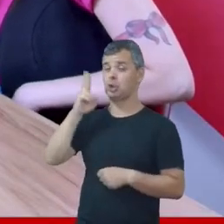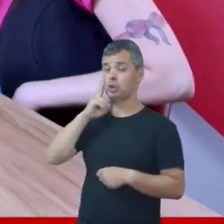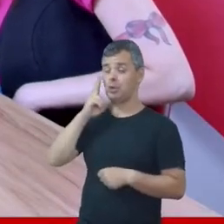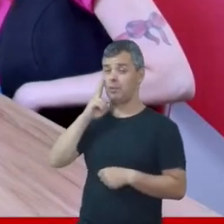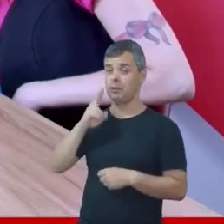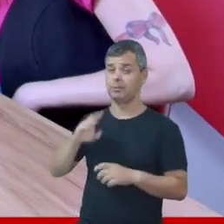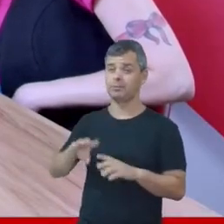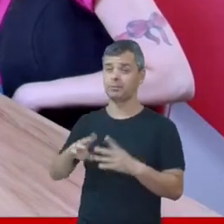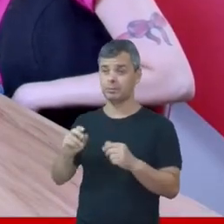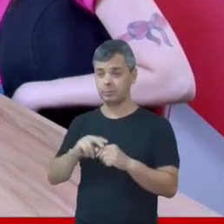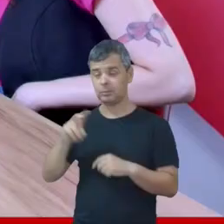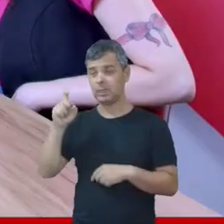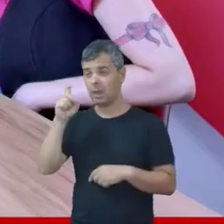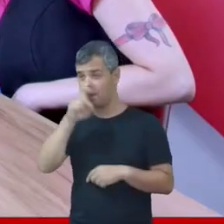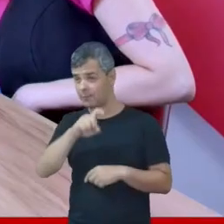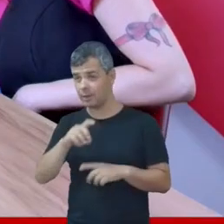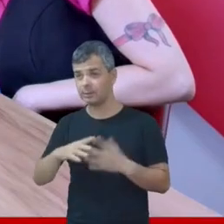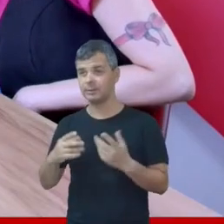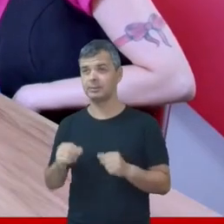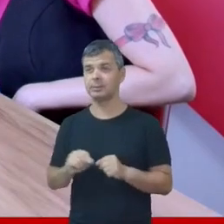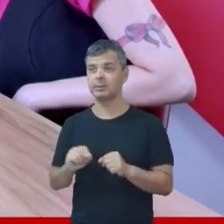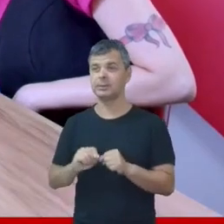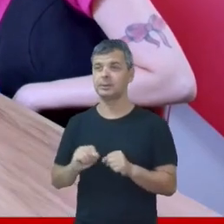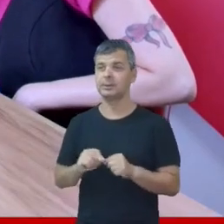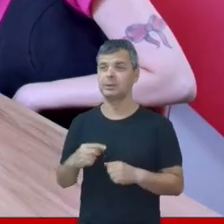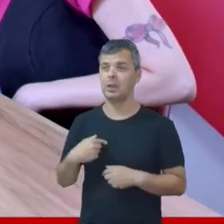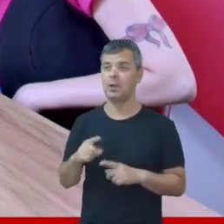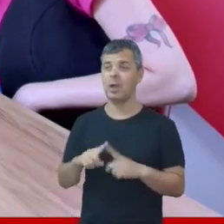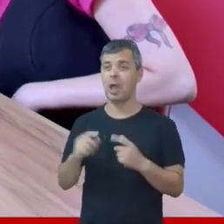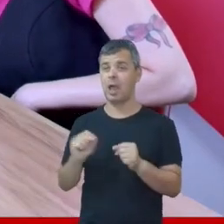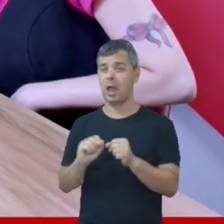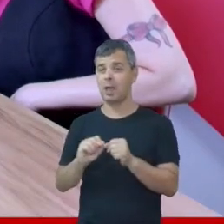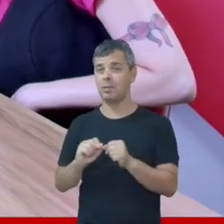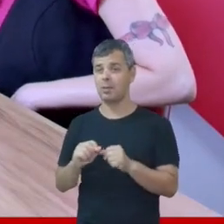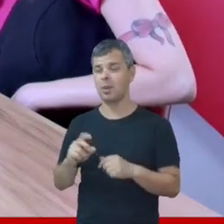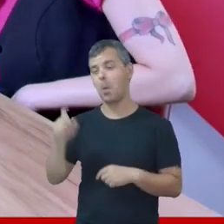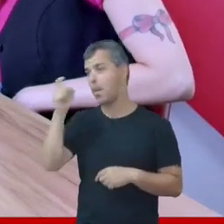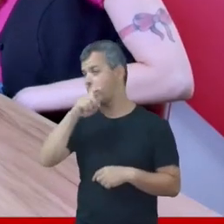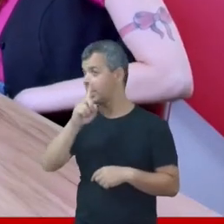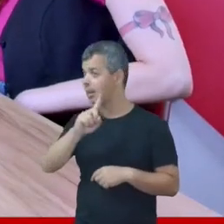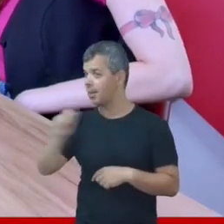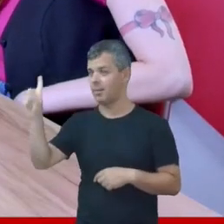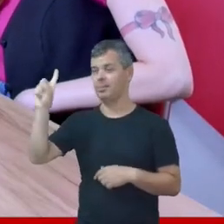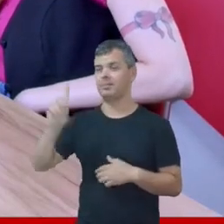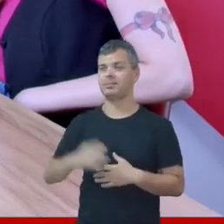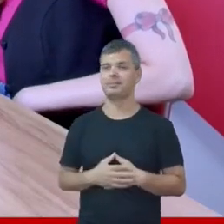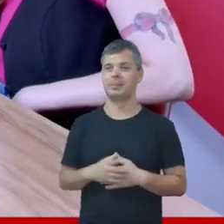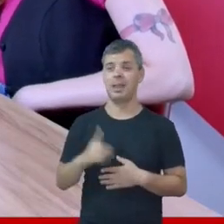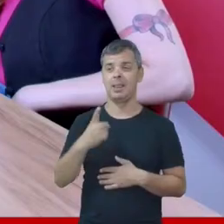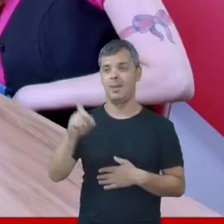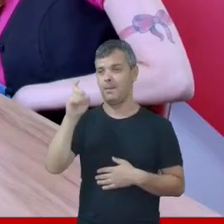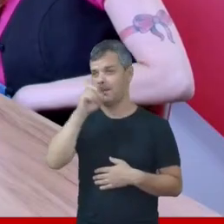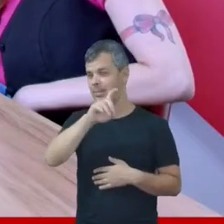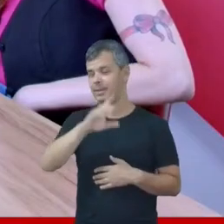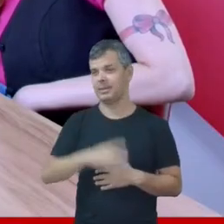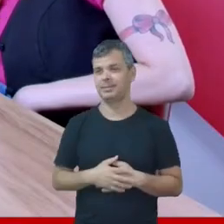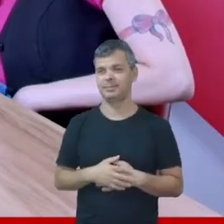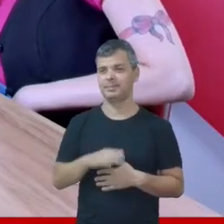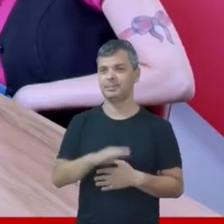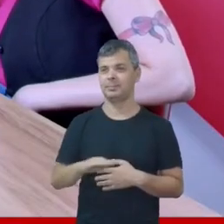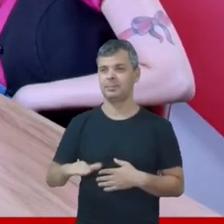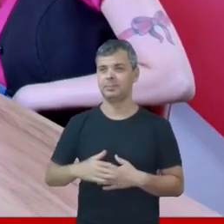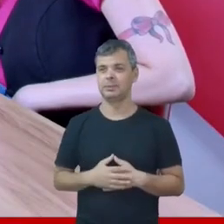grande. Tá vendo que a mentira causa? Tapa de luva. Não mintam, gente. Não mintam. Não mintam, crianças. Não